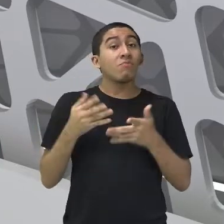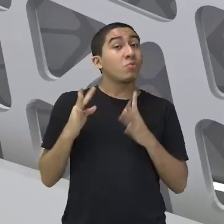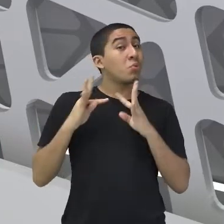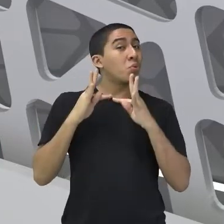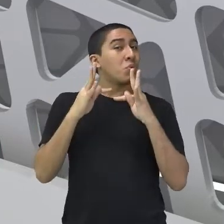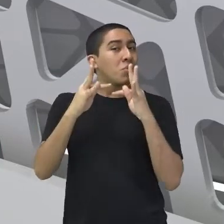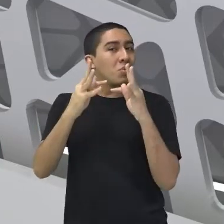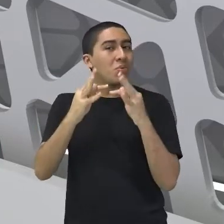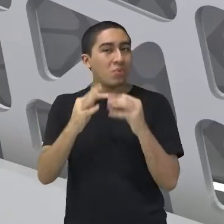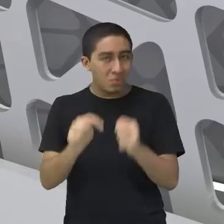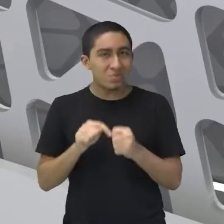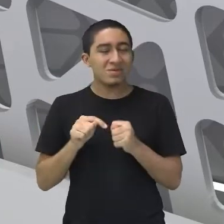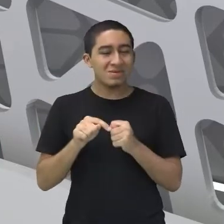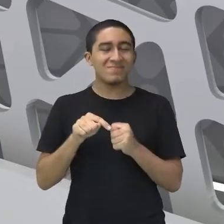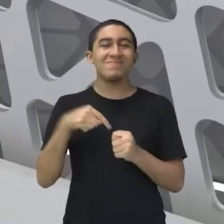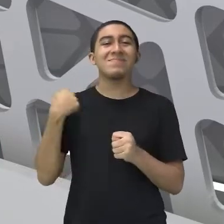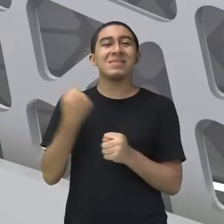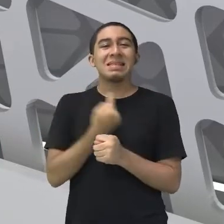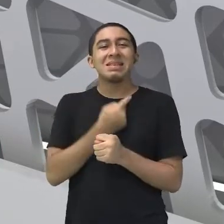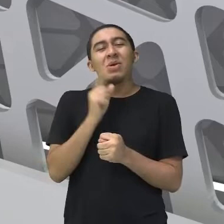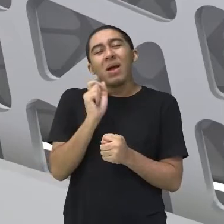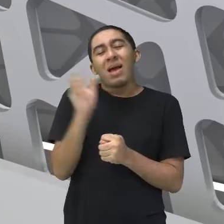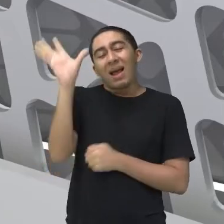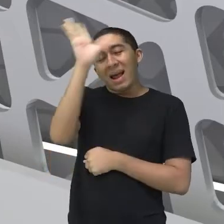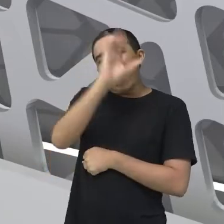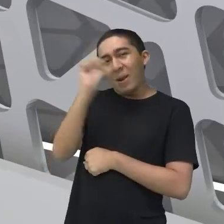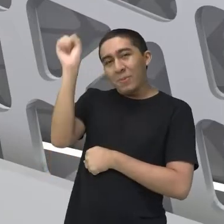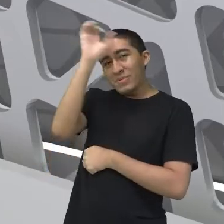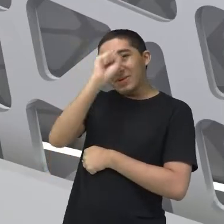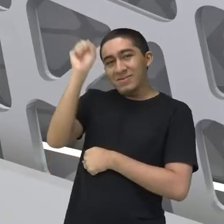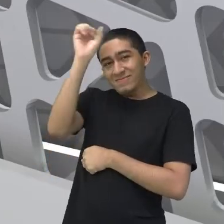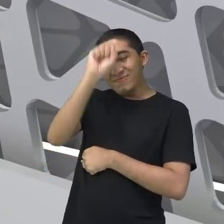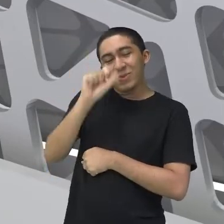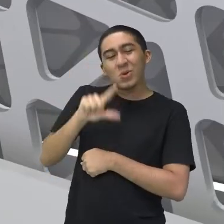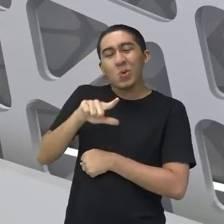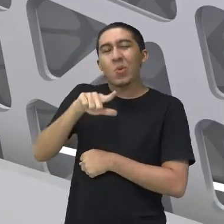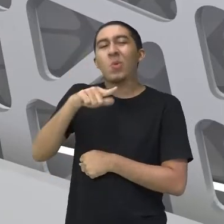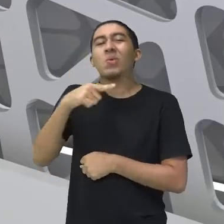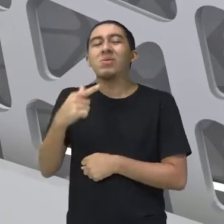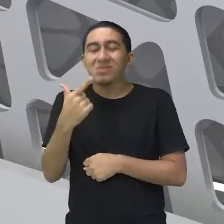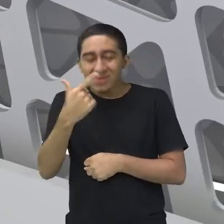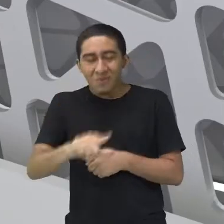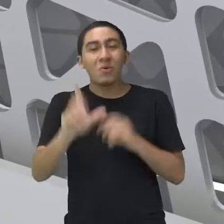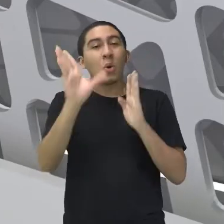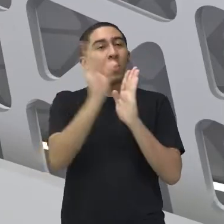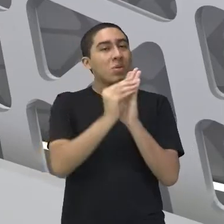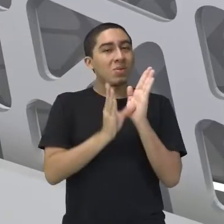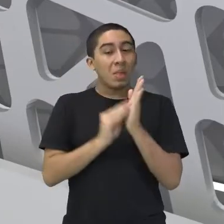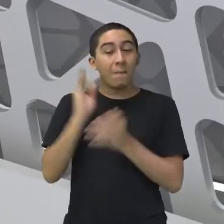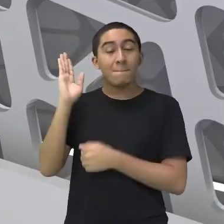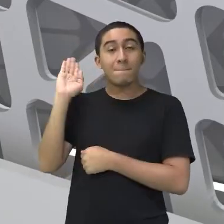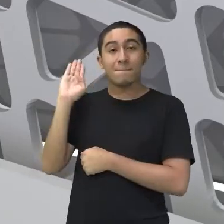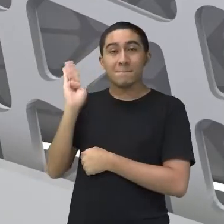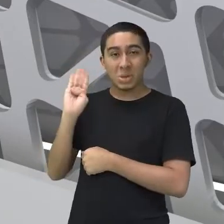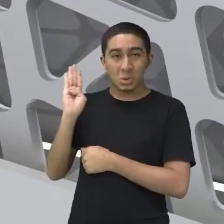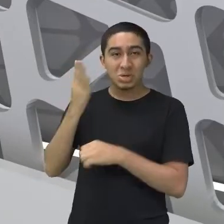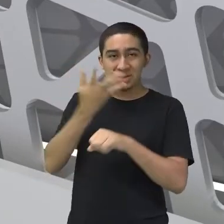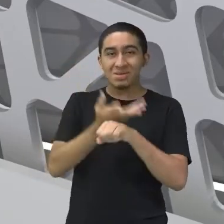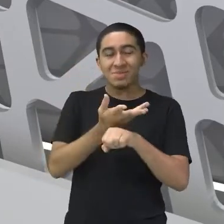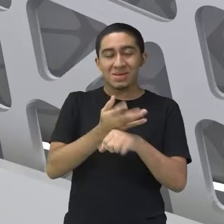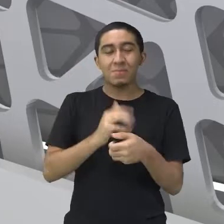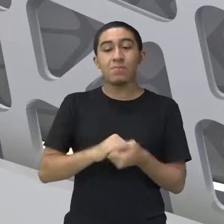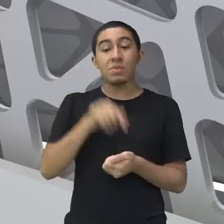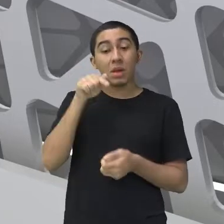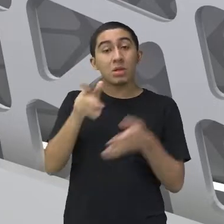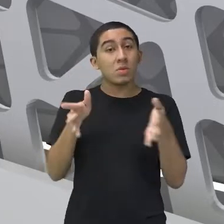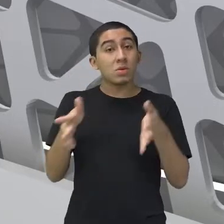muito bem-vindos para a gente aprender mais um conteúdo de biologia. Nesta